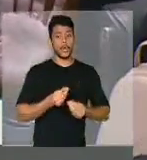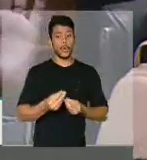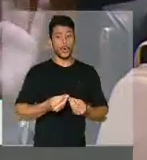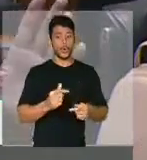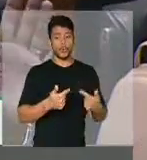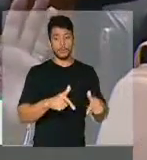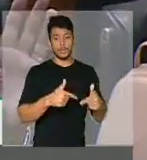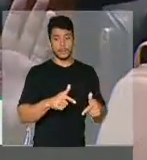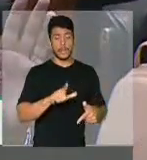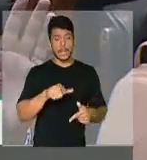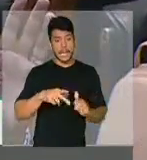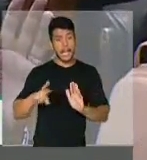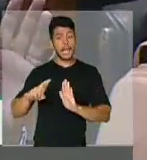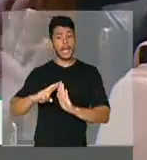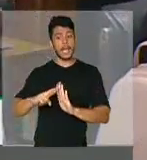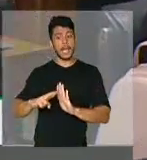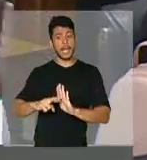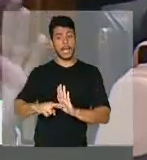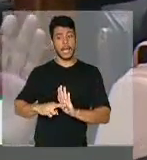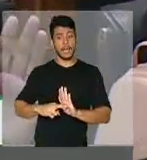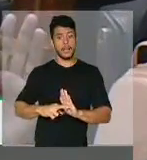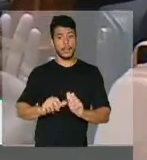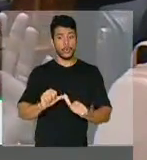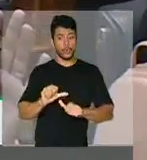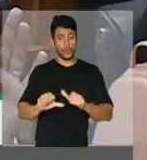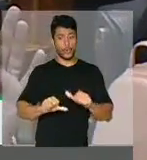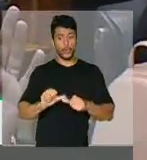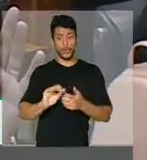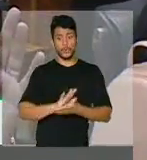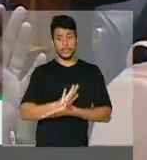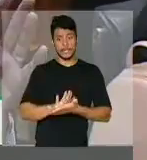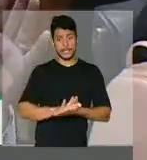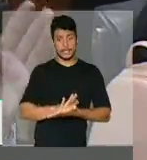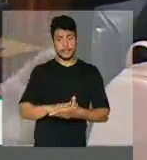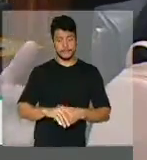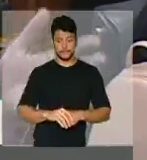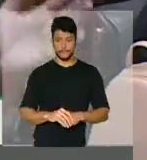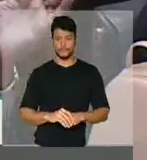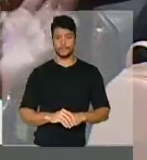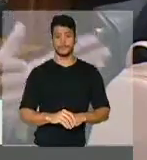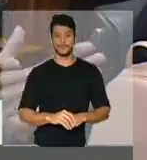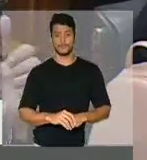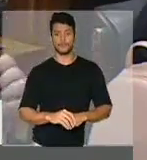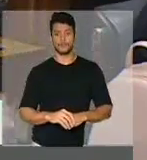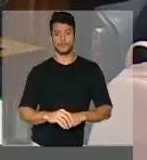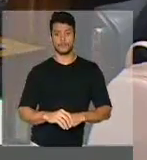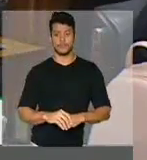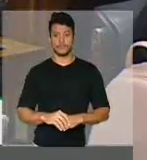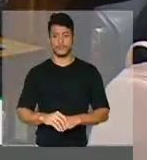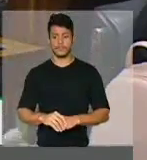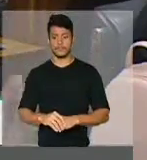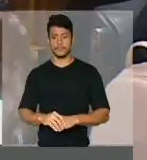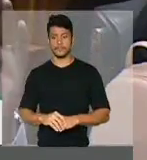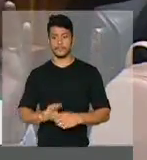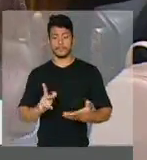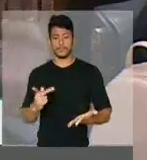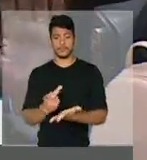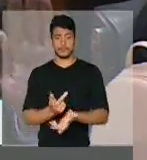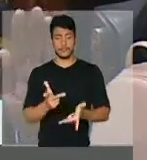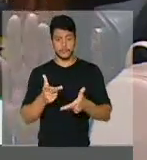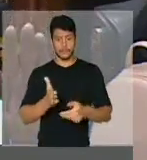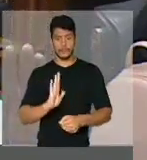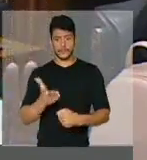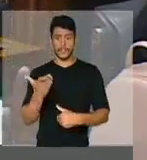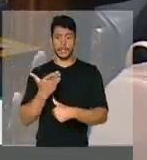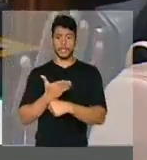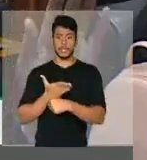é uma regulamentação. Não muda nada. E o que já acontece na vida dos taxistas. Então, vamos